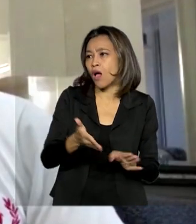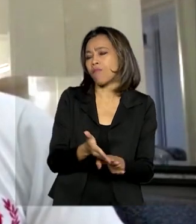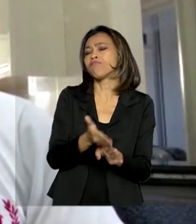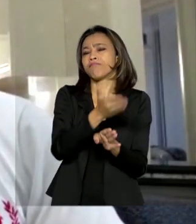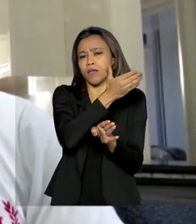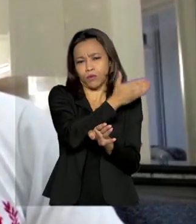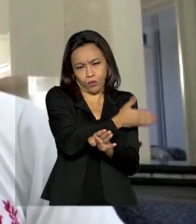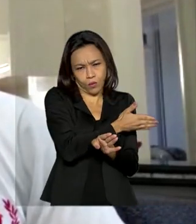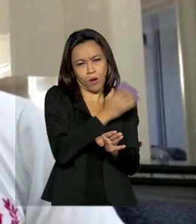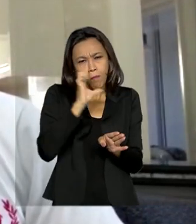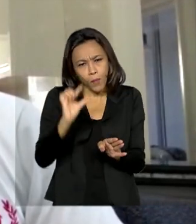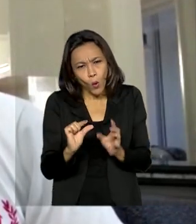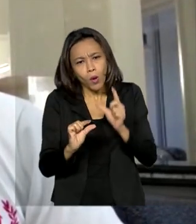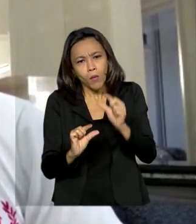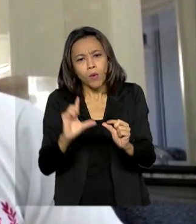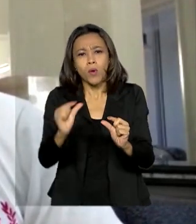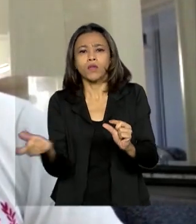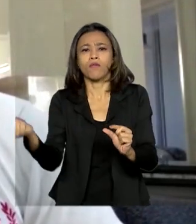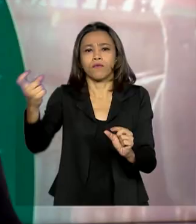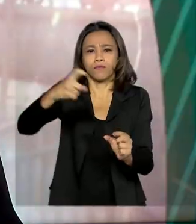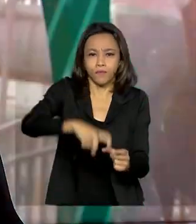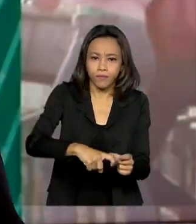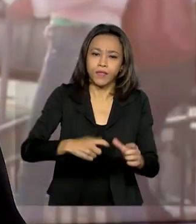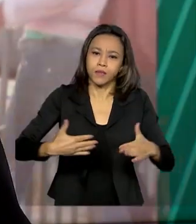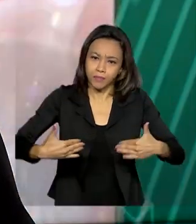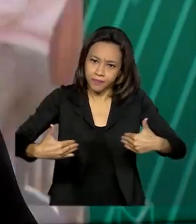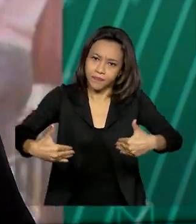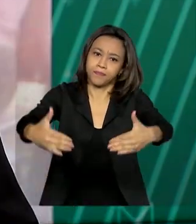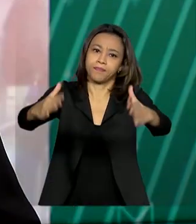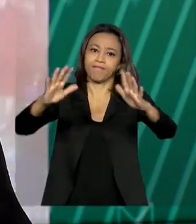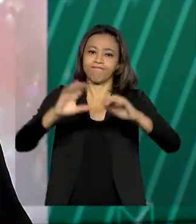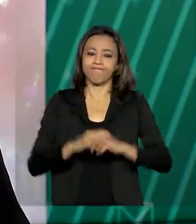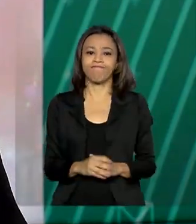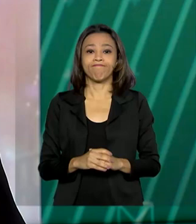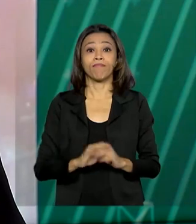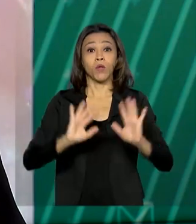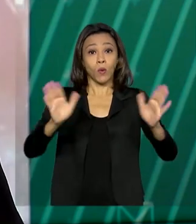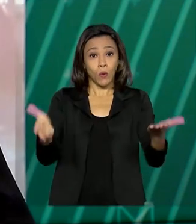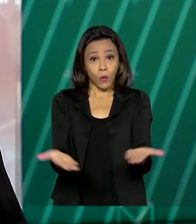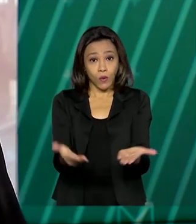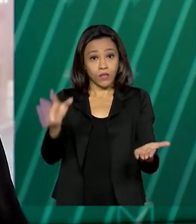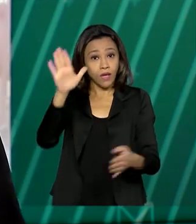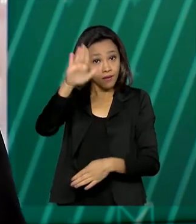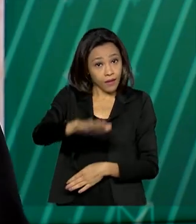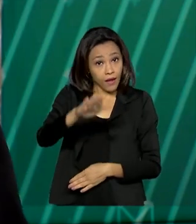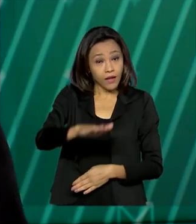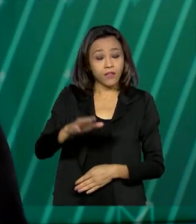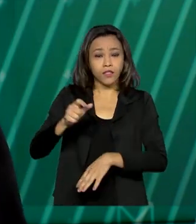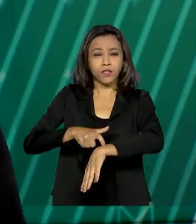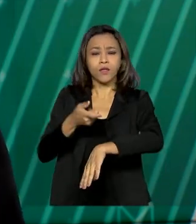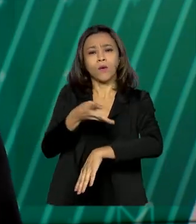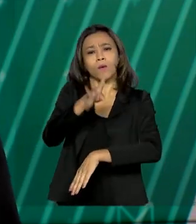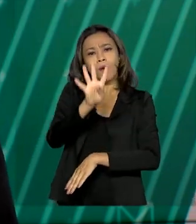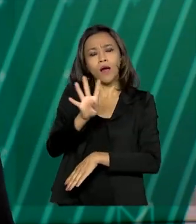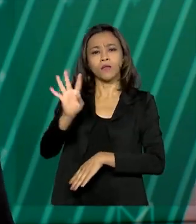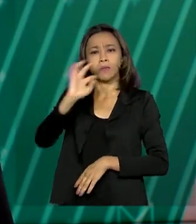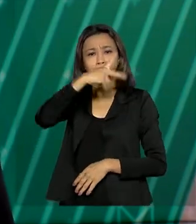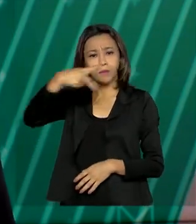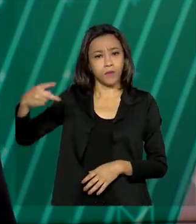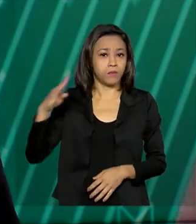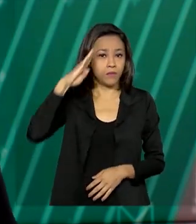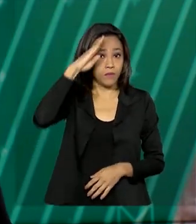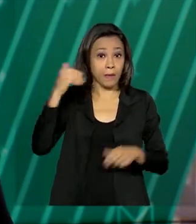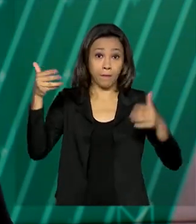degrau, recuperando a nossa produção. E hoje à tarde, partir das 4 horas, o presidente Jair Bolsonaro